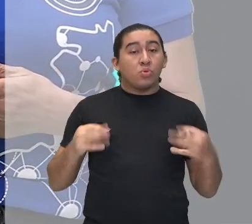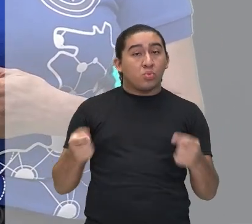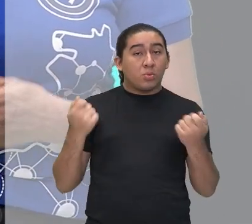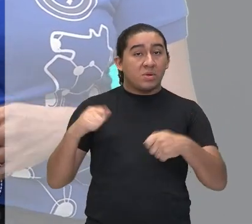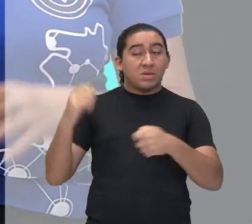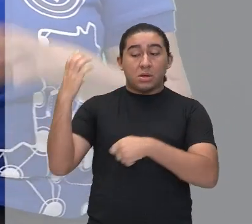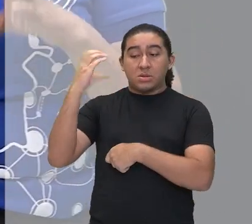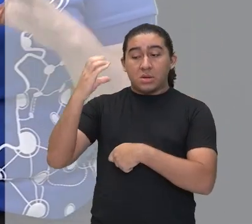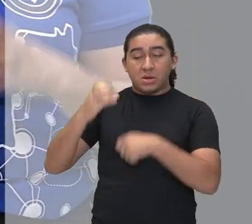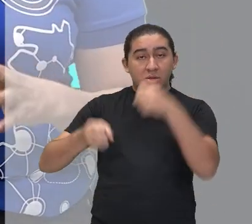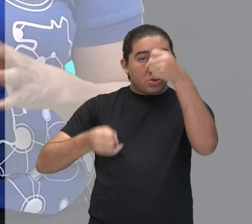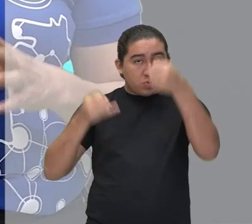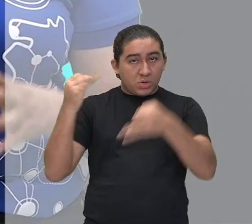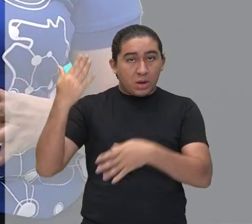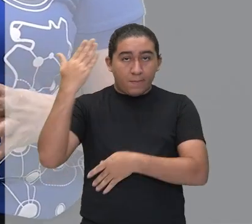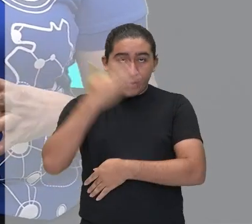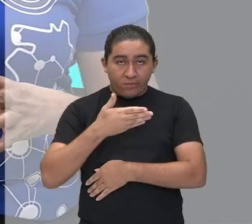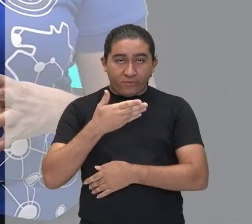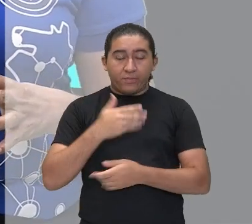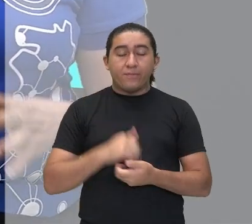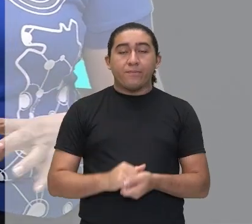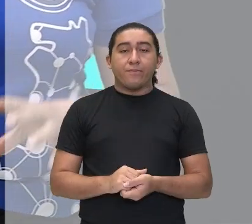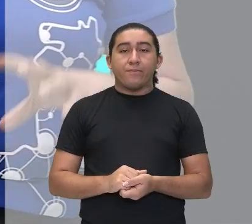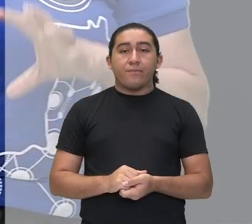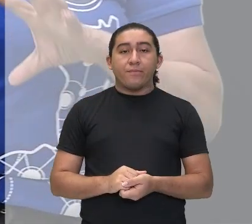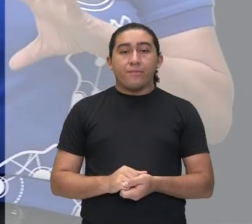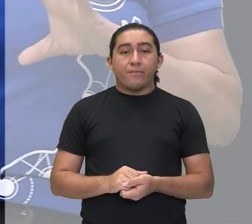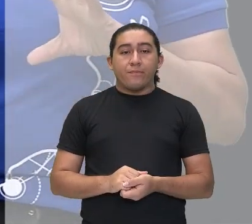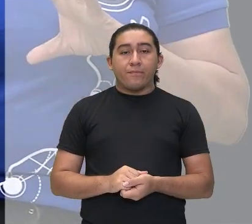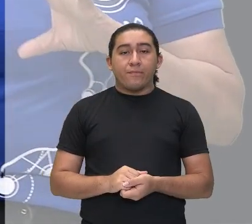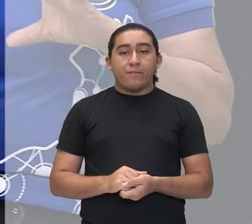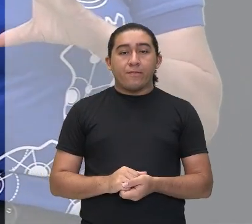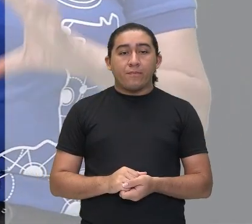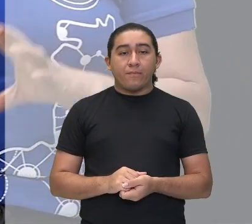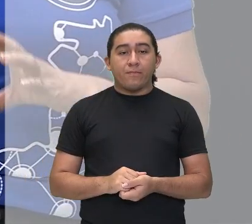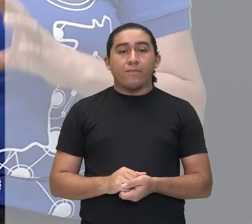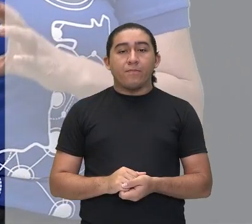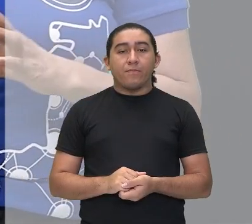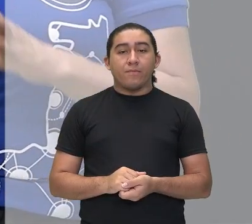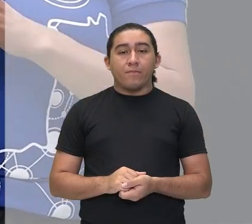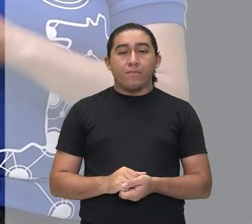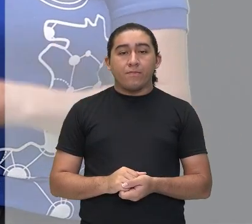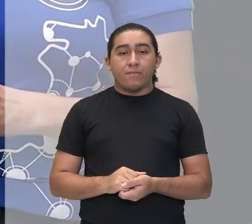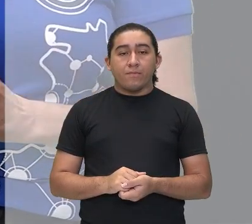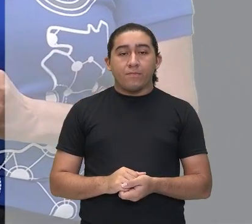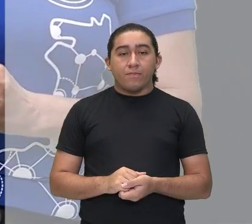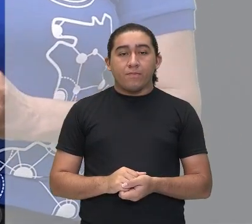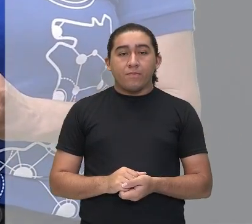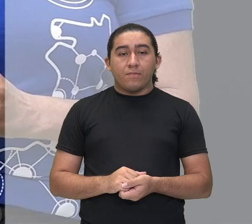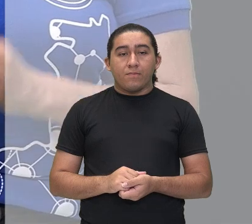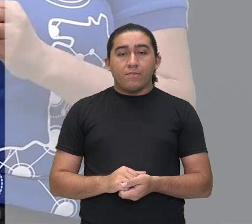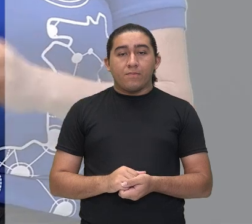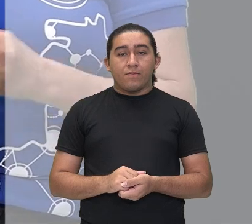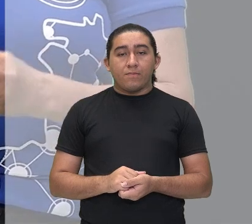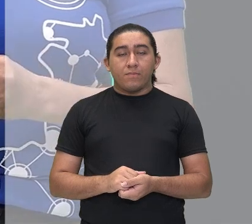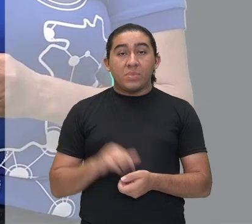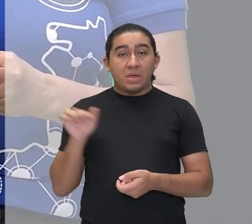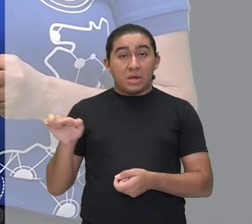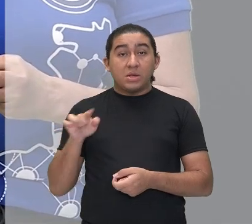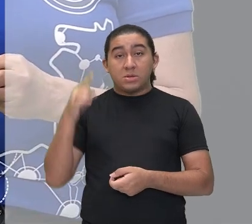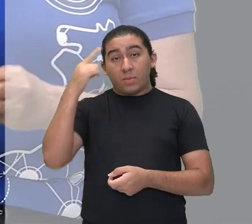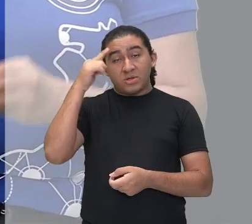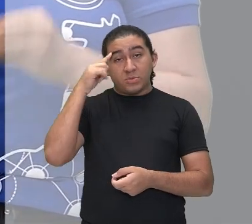ser explicado pela ciência. Então, o positivismo pensa dessa maneira, essa